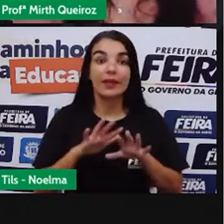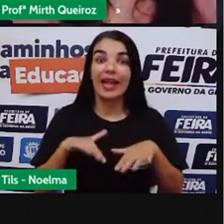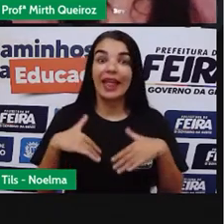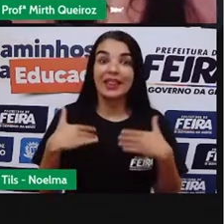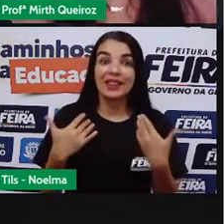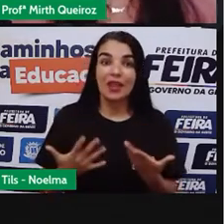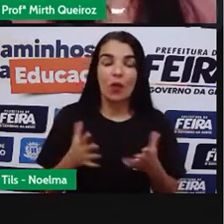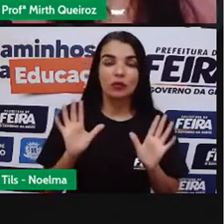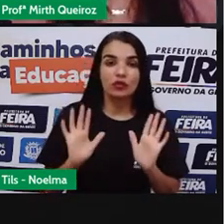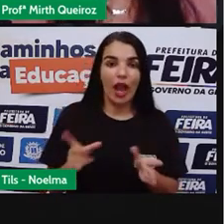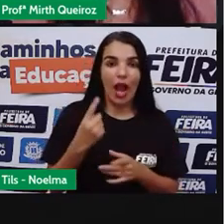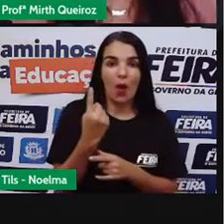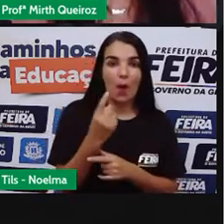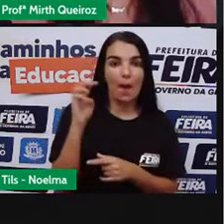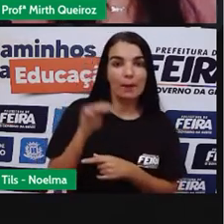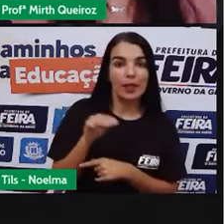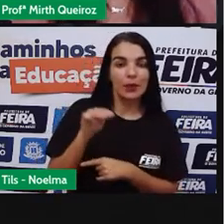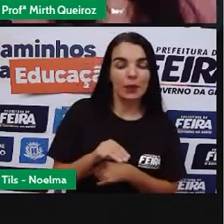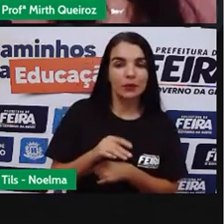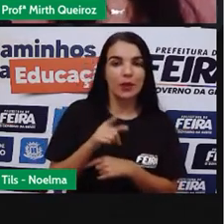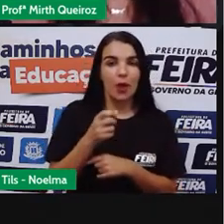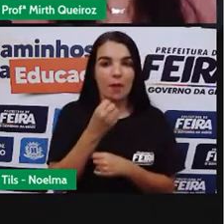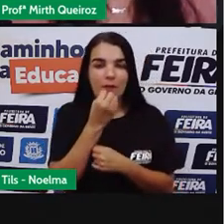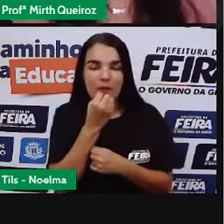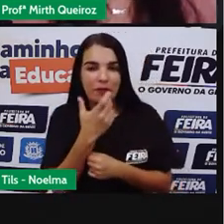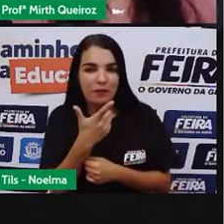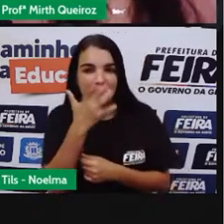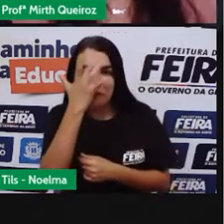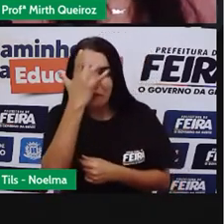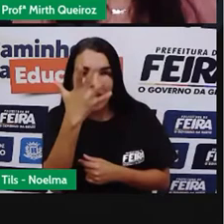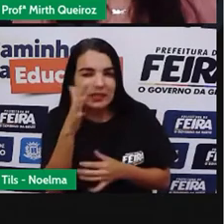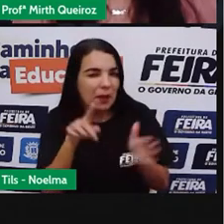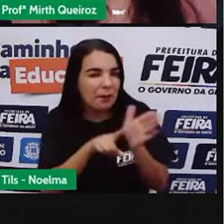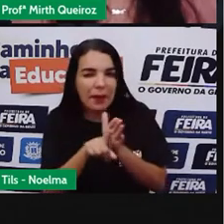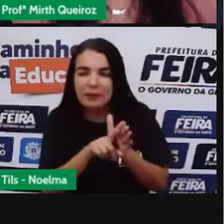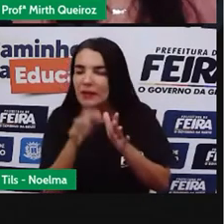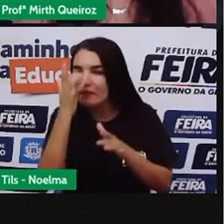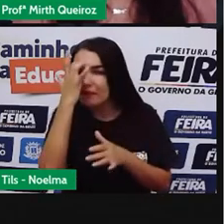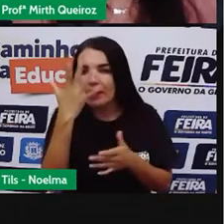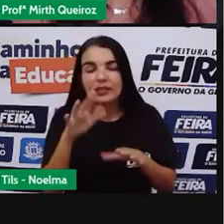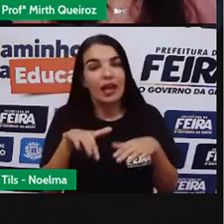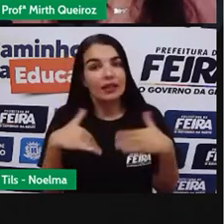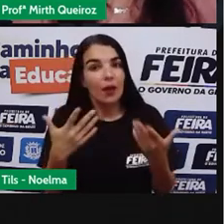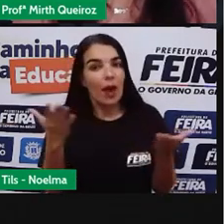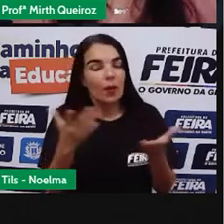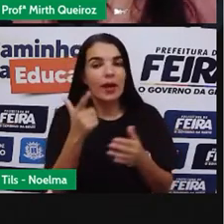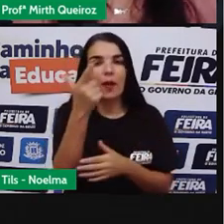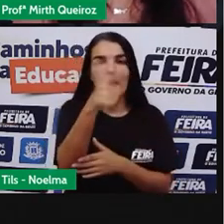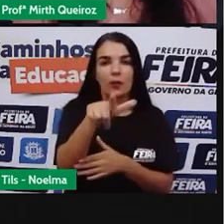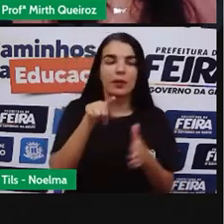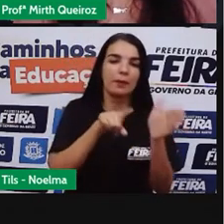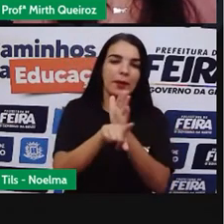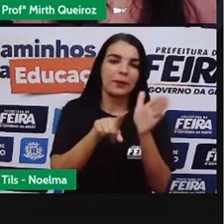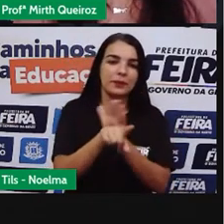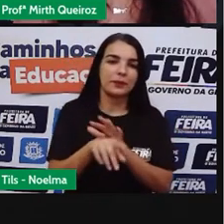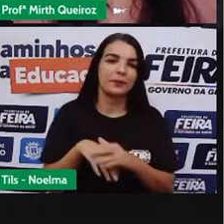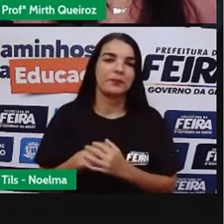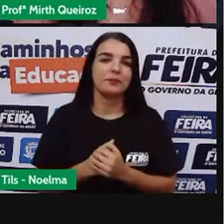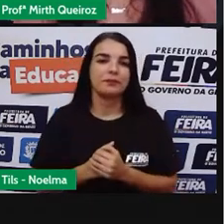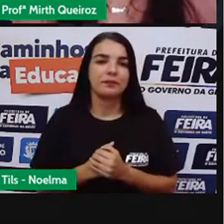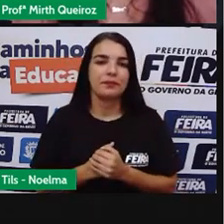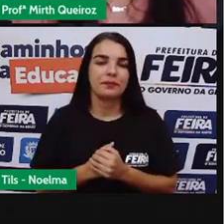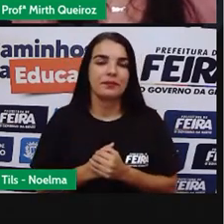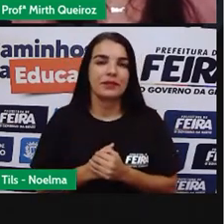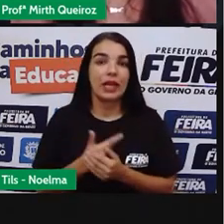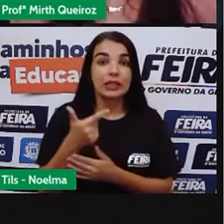Fechando aqui um minuto, muito fácil, né? Essa questão. Então vamos para a próxima.